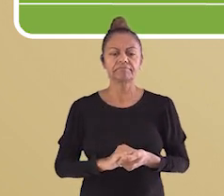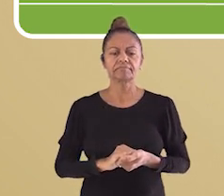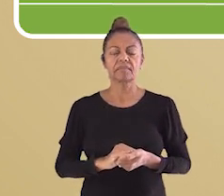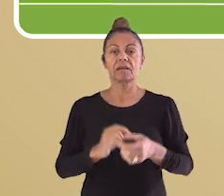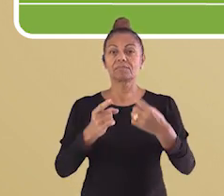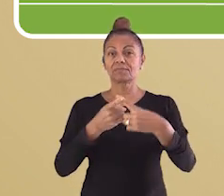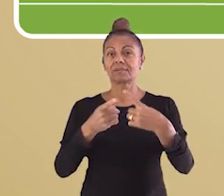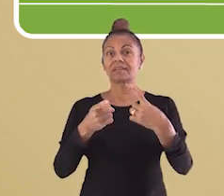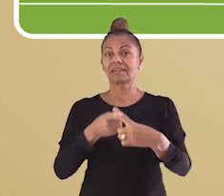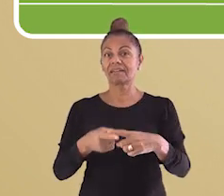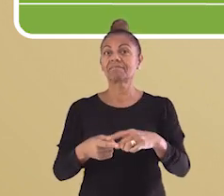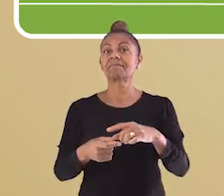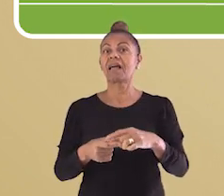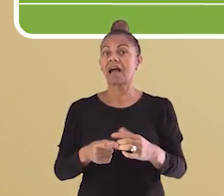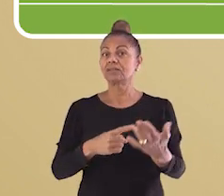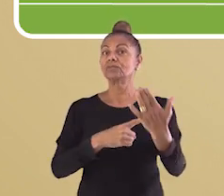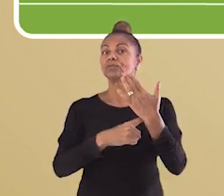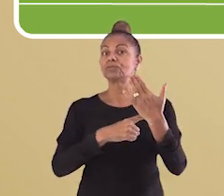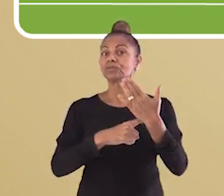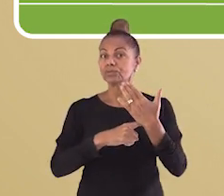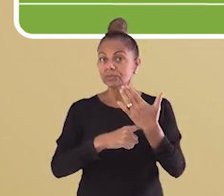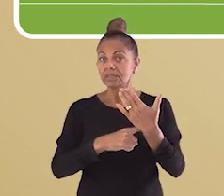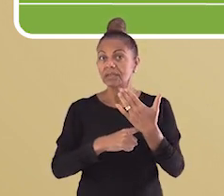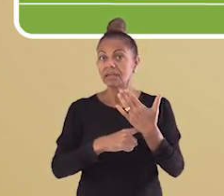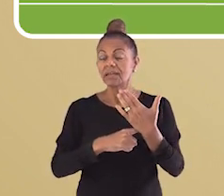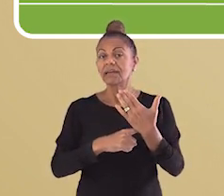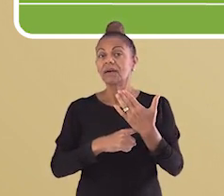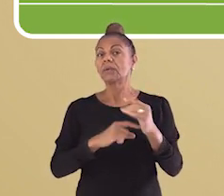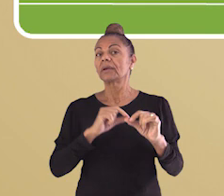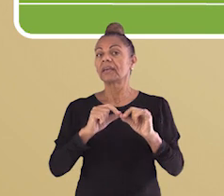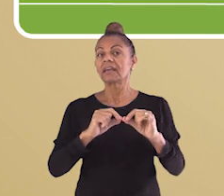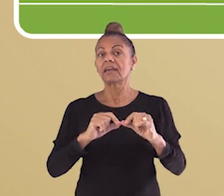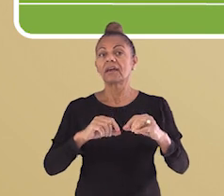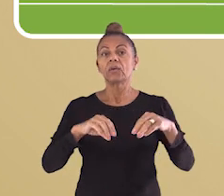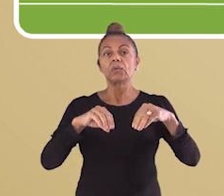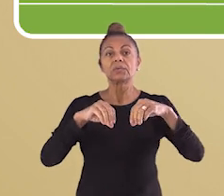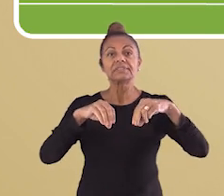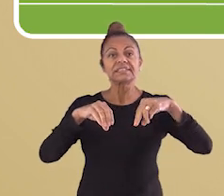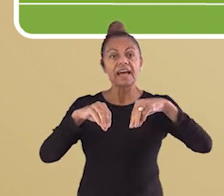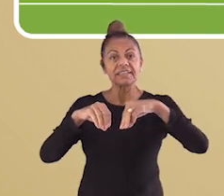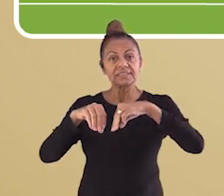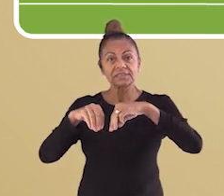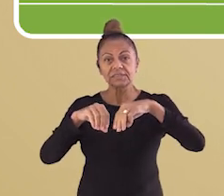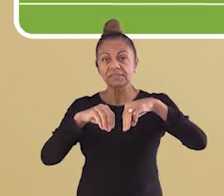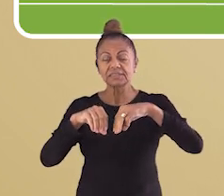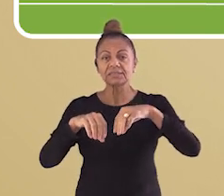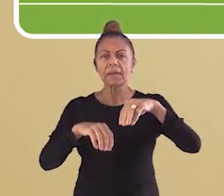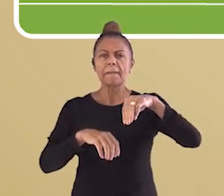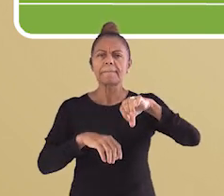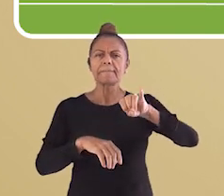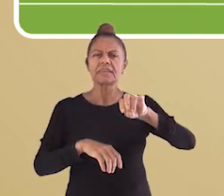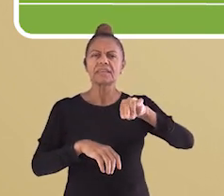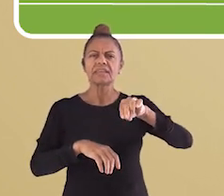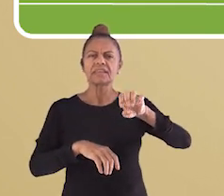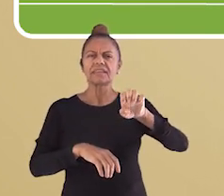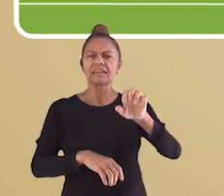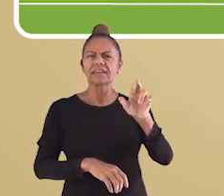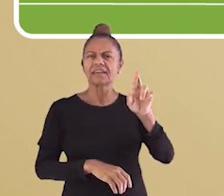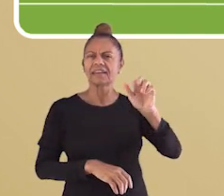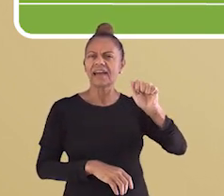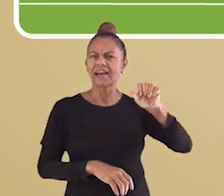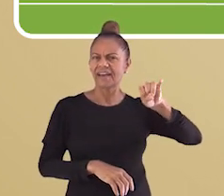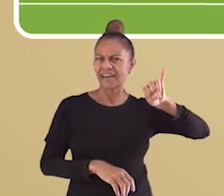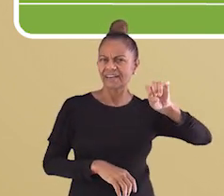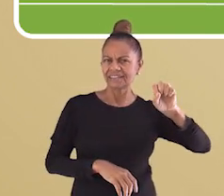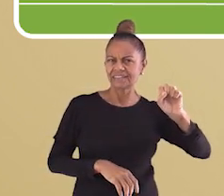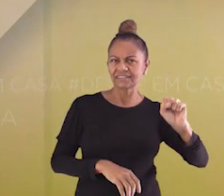a gente fosse listar todas, vocês vão ver que não apenas os sais minerais têm essa característica, seria muito extenso. Eles têm muitas